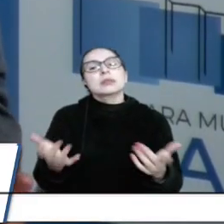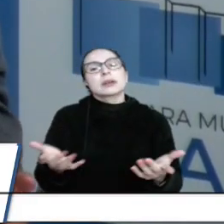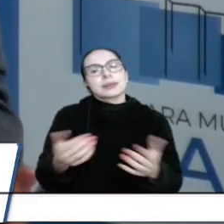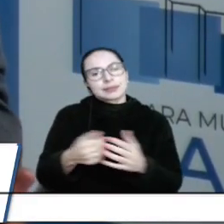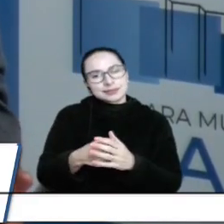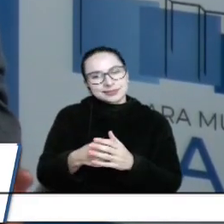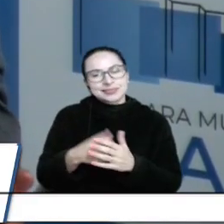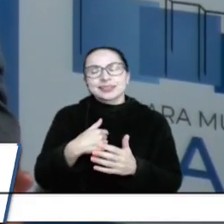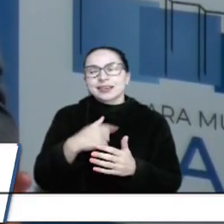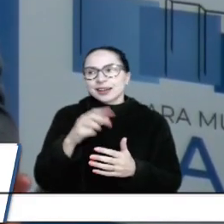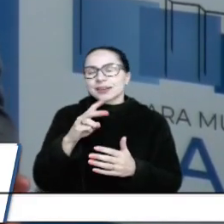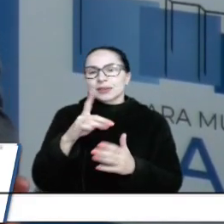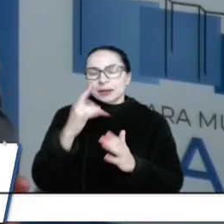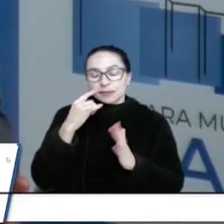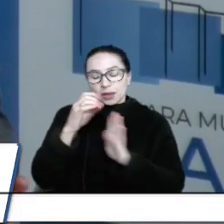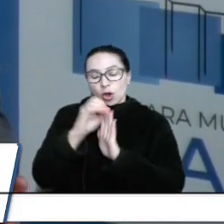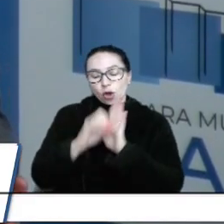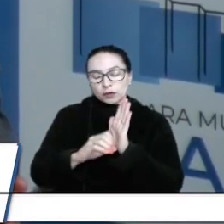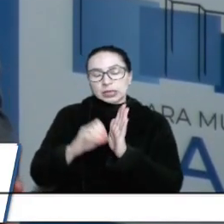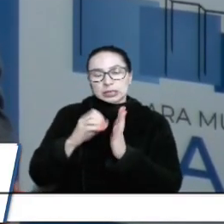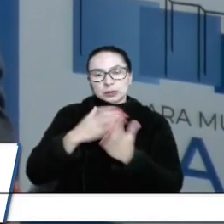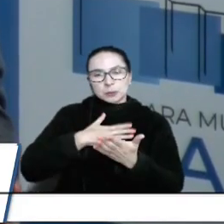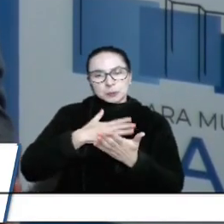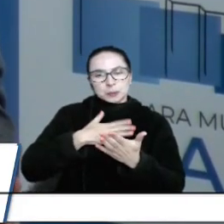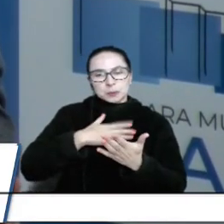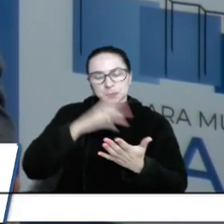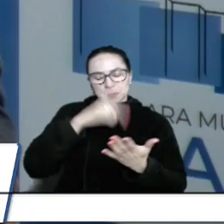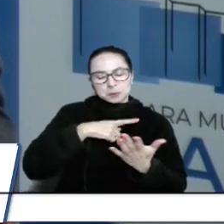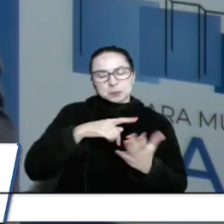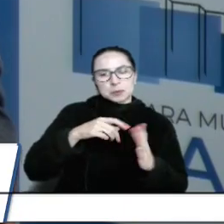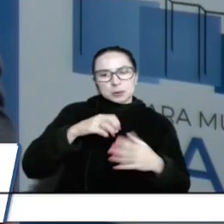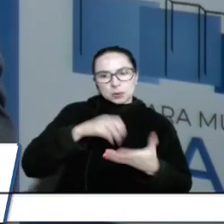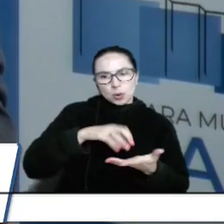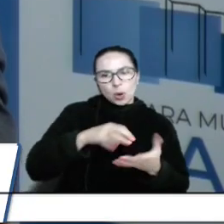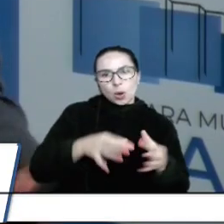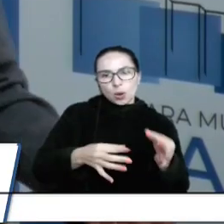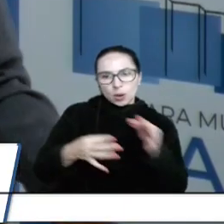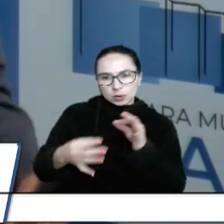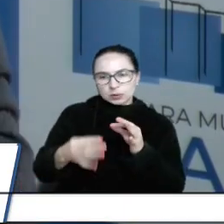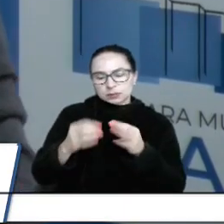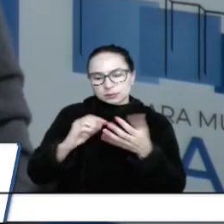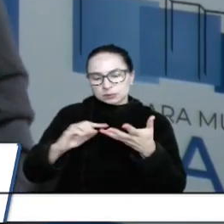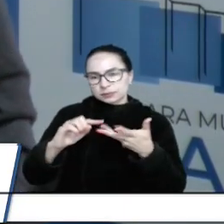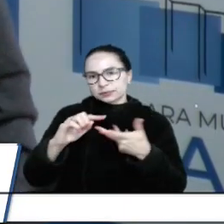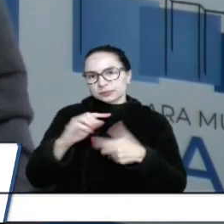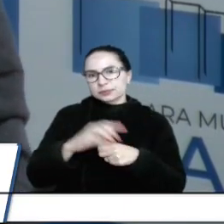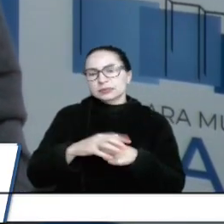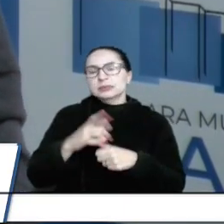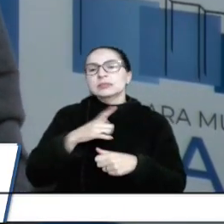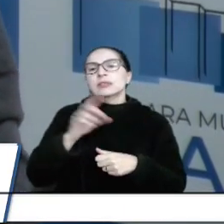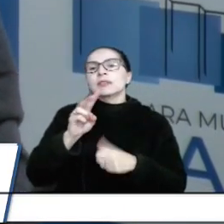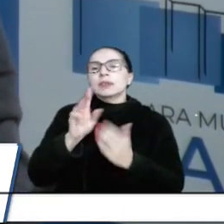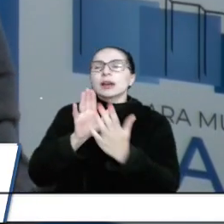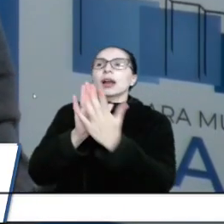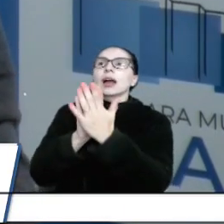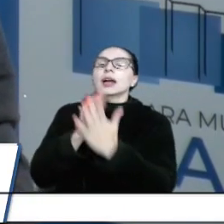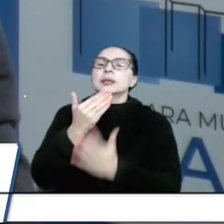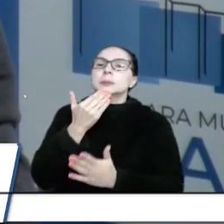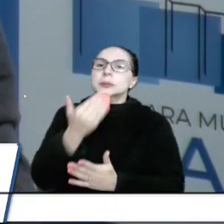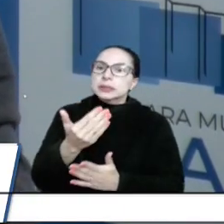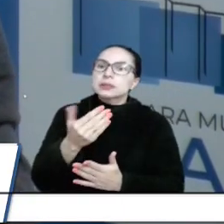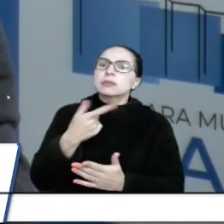os ofícios, as cópias que eu tenho, Donizete, viu, vereadora Andréia? A gente está indo lá e pedir, e nós vamos